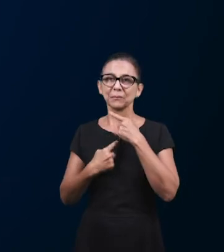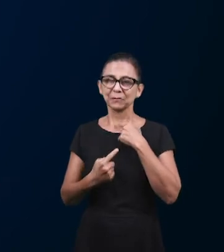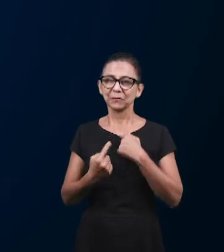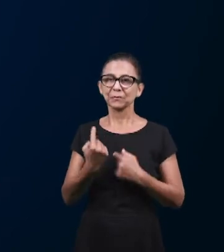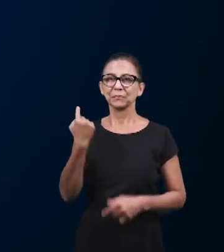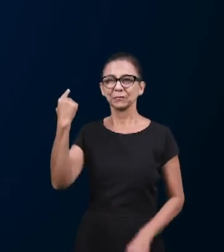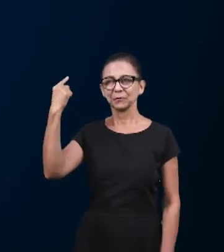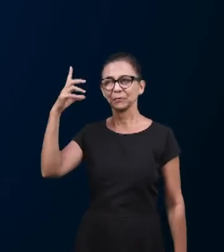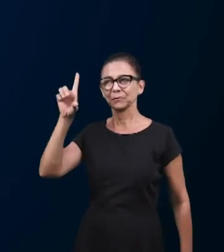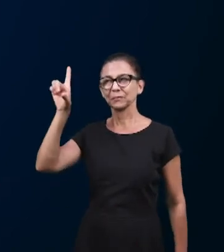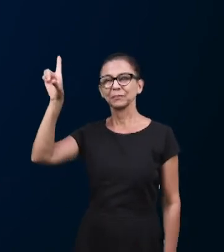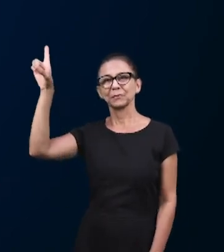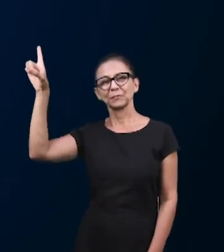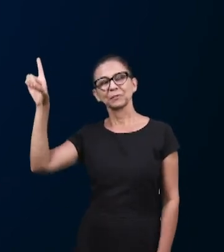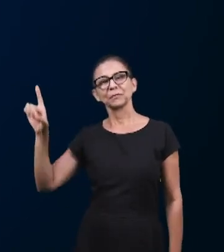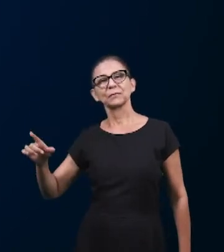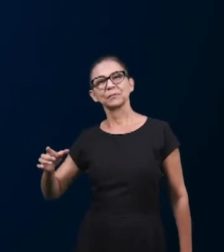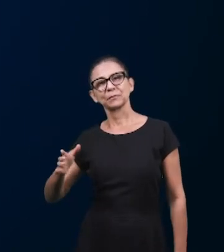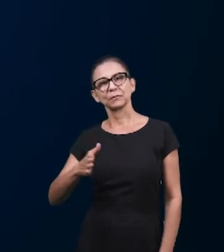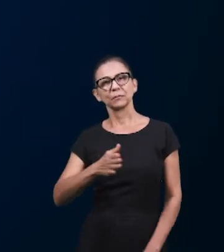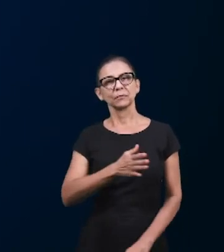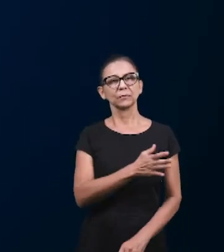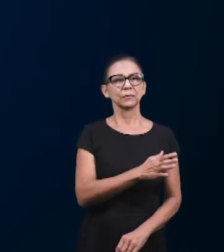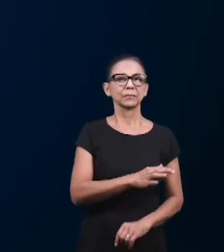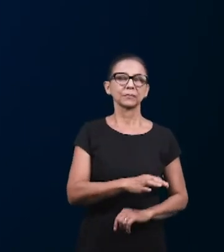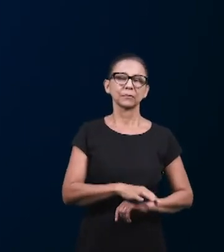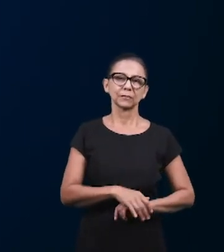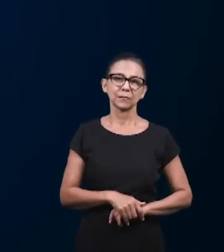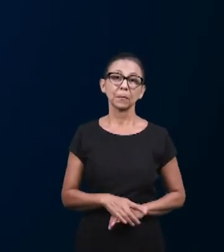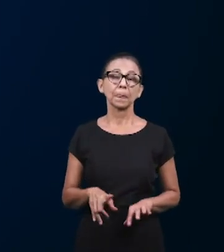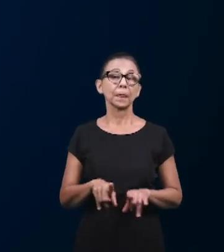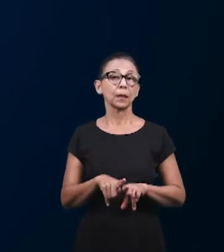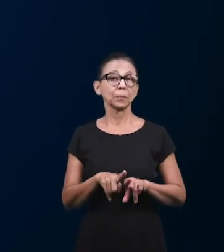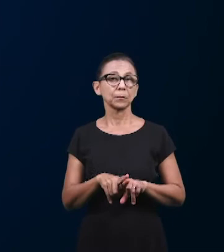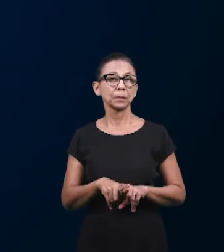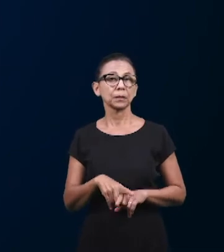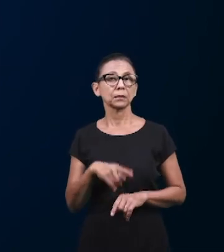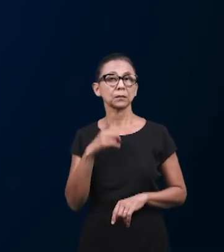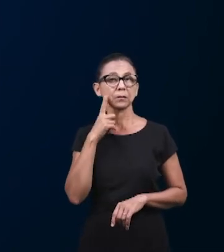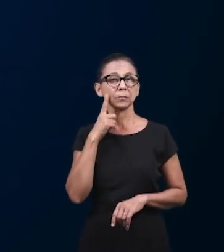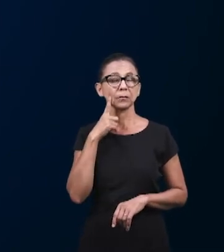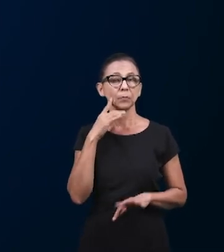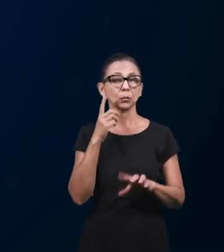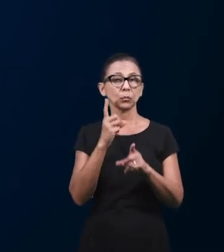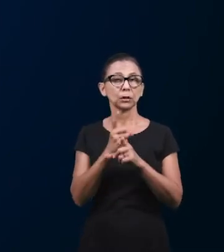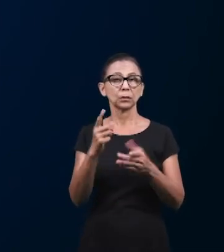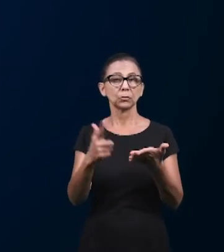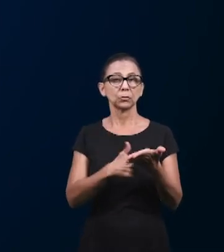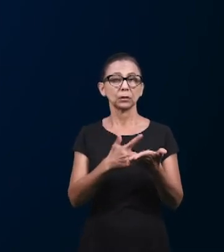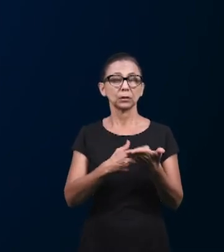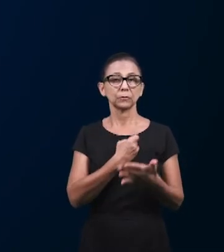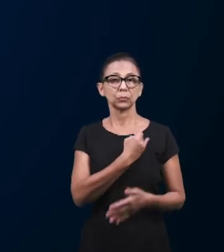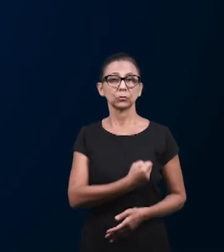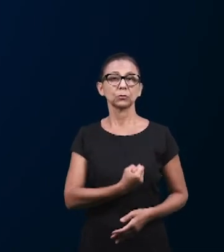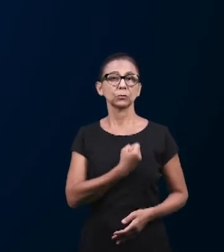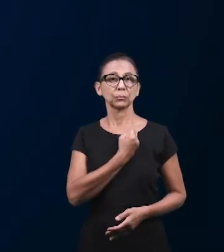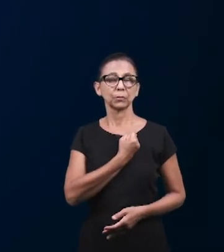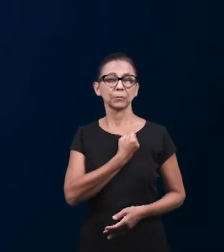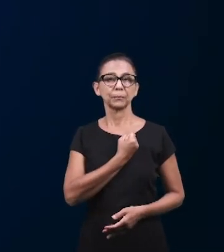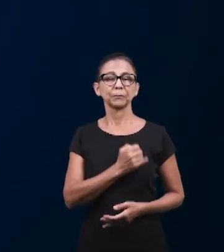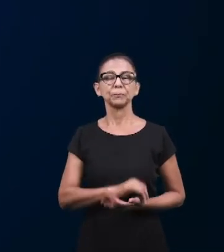vontade. Louvado seja o santo nome do Senhor. Nós encontramos ainda aqui também no livro de João